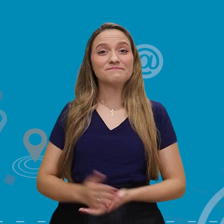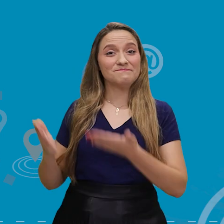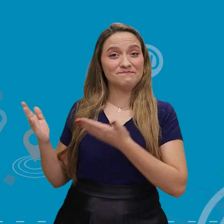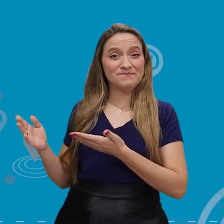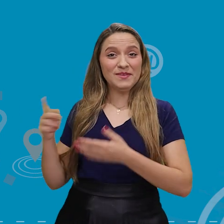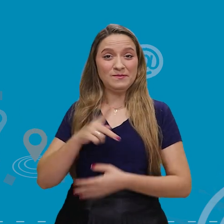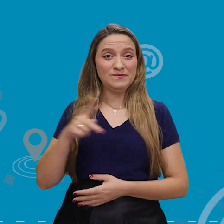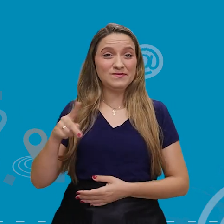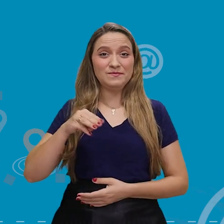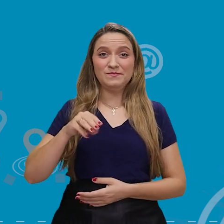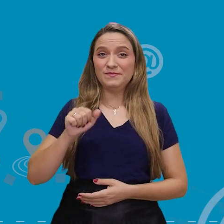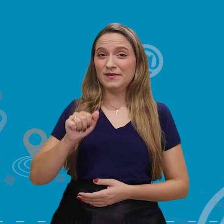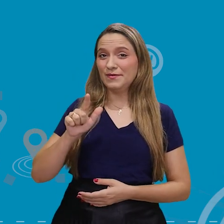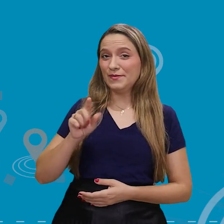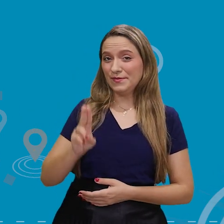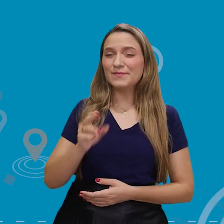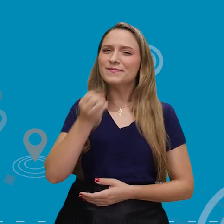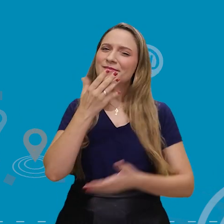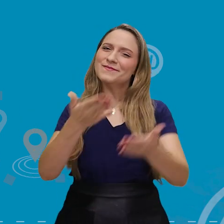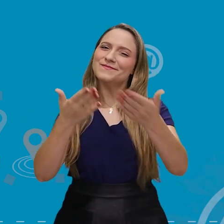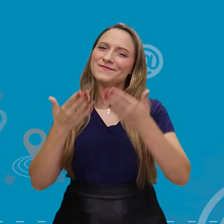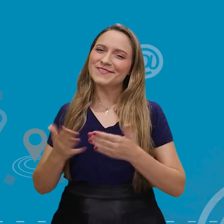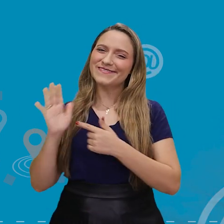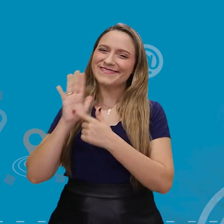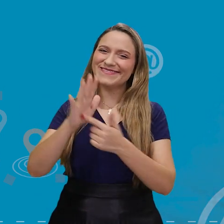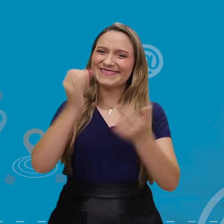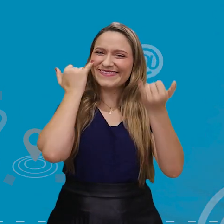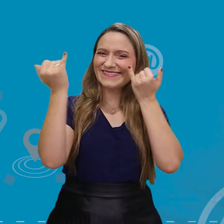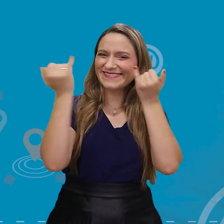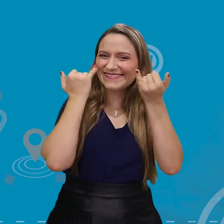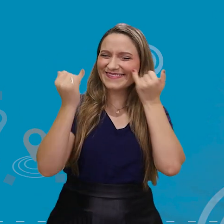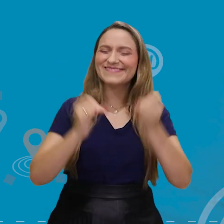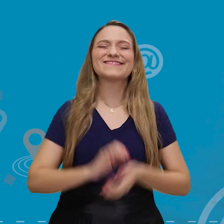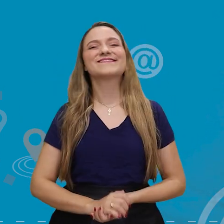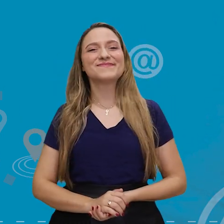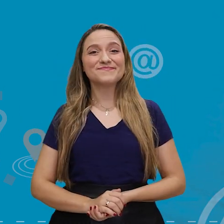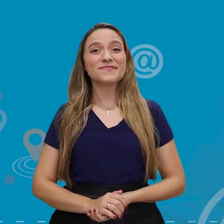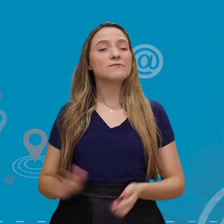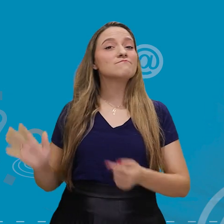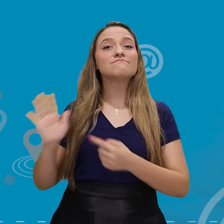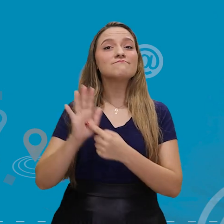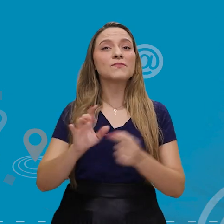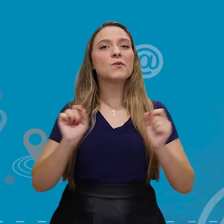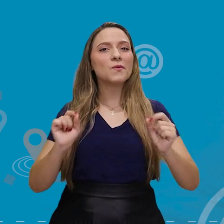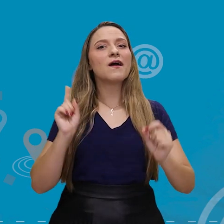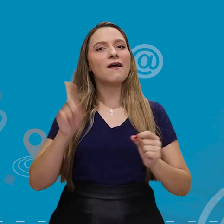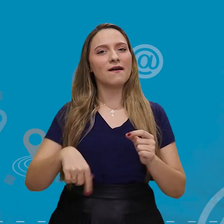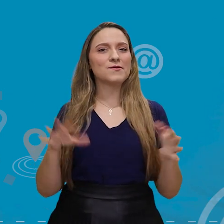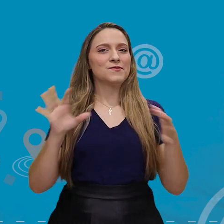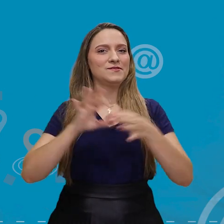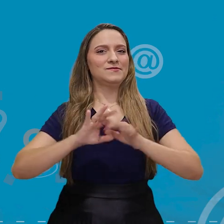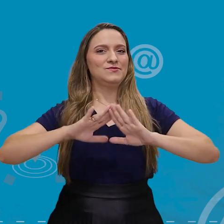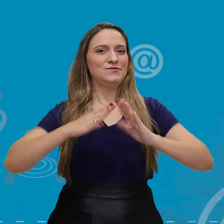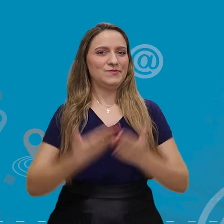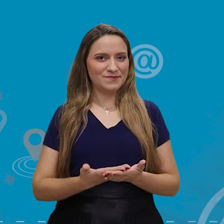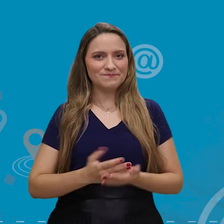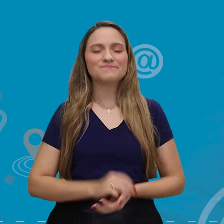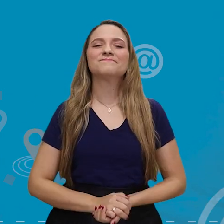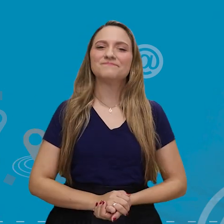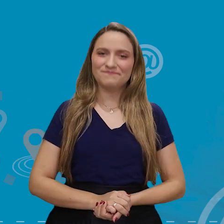Eu sou a professora Malu Ramos. Seja bem-vindo ao quadro Informando, um programa do portal Conexão